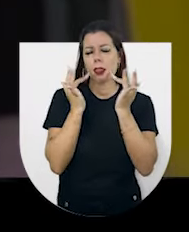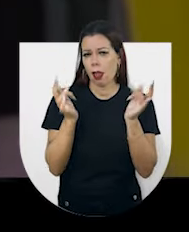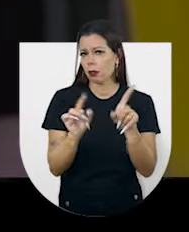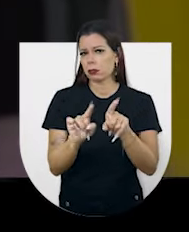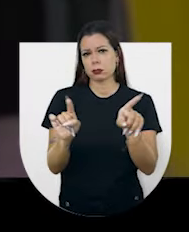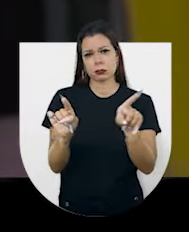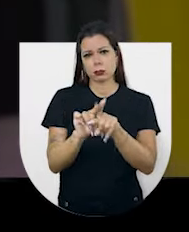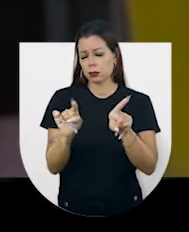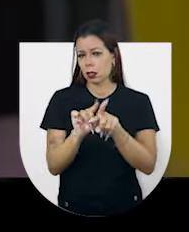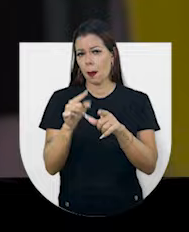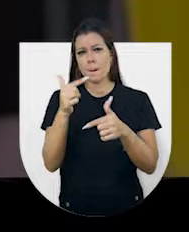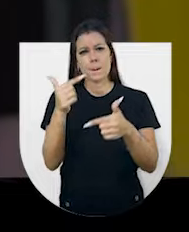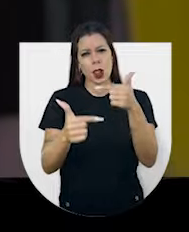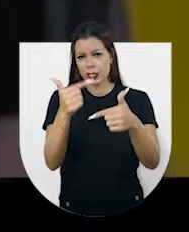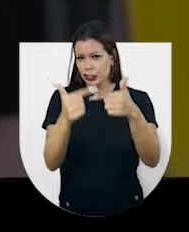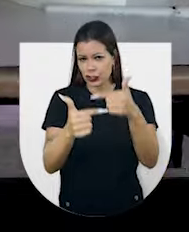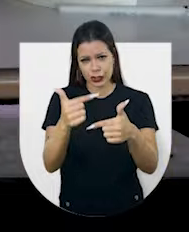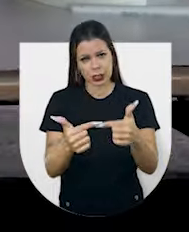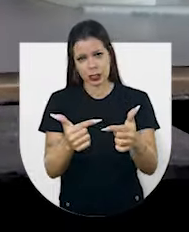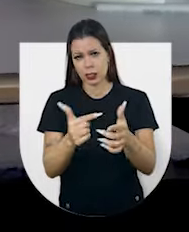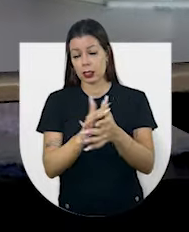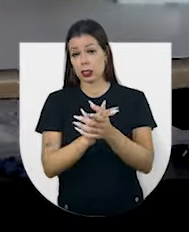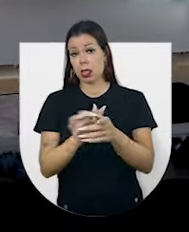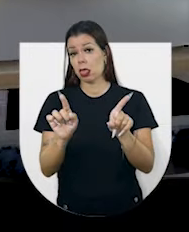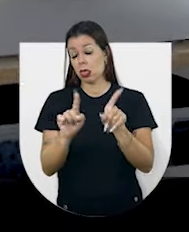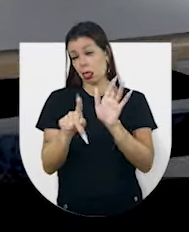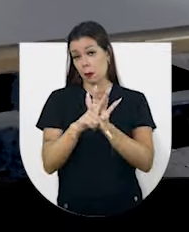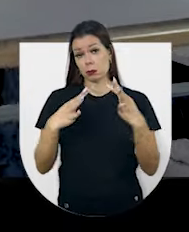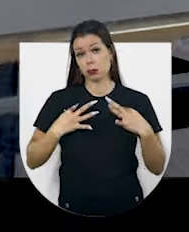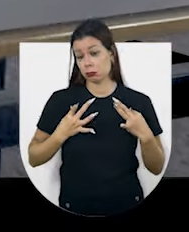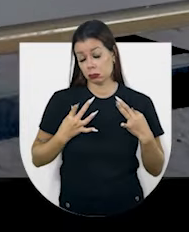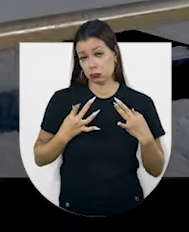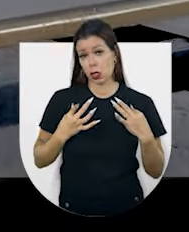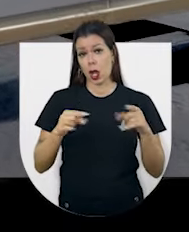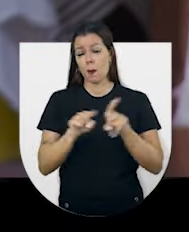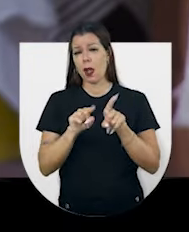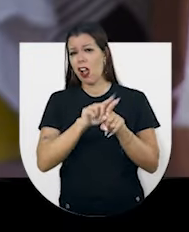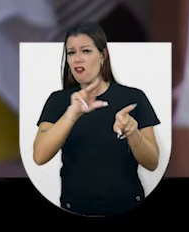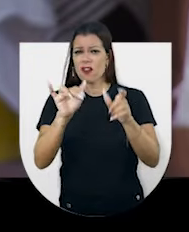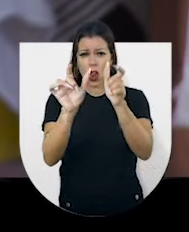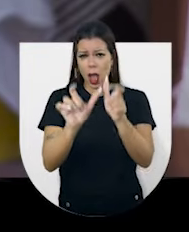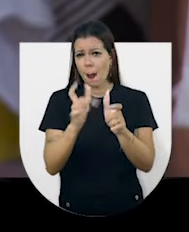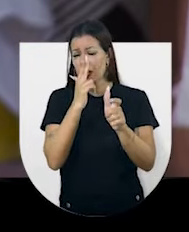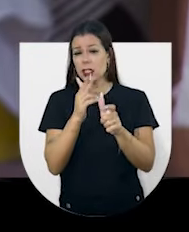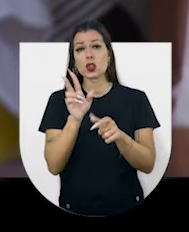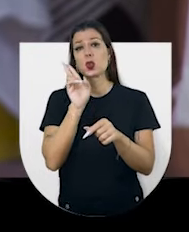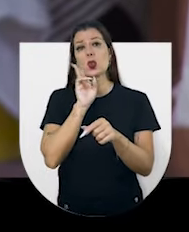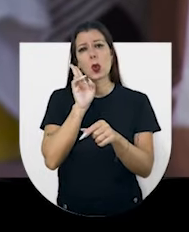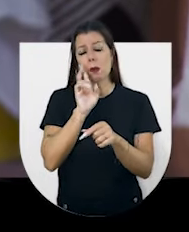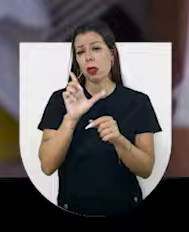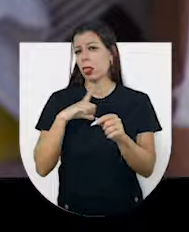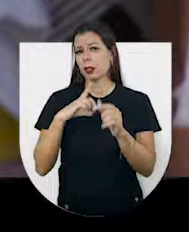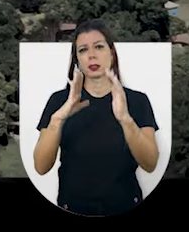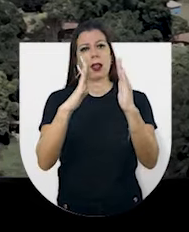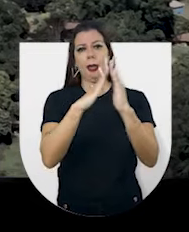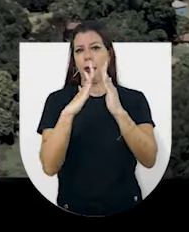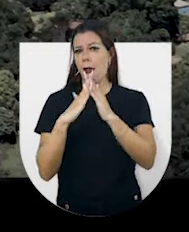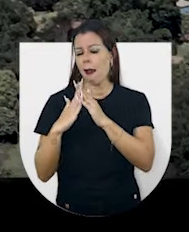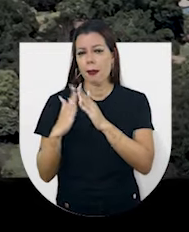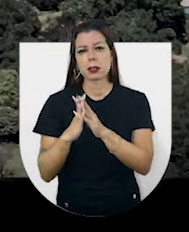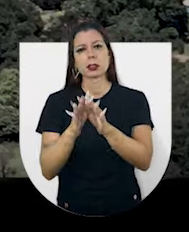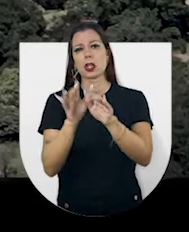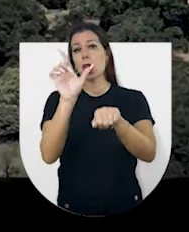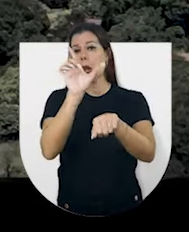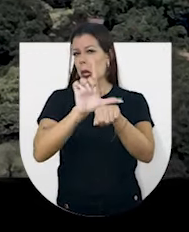no teatro, ou na política, ou também na moda, né? Você vai numa aldeia, é tudo normal, é que nem aqui,